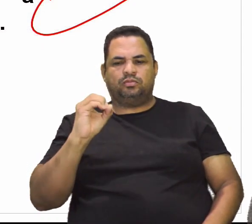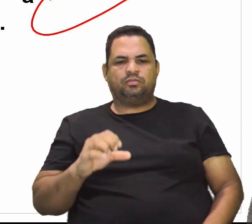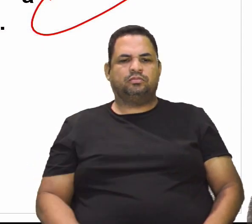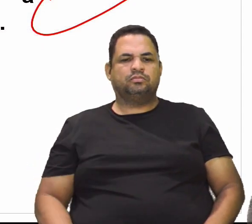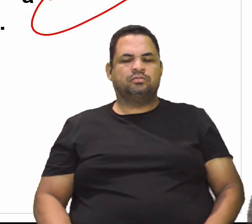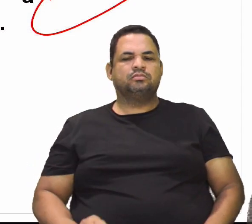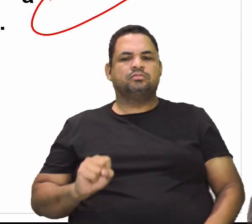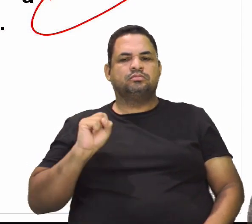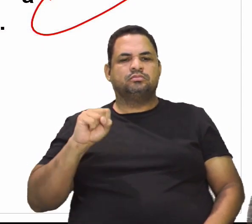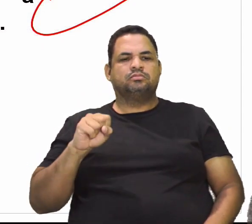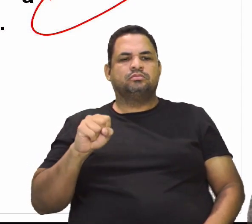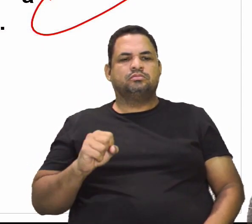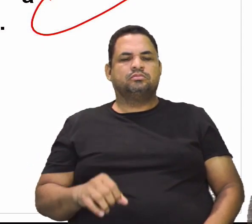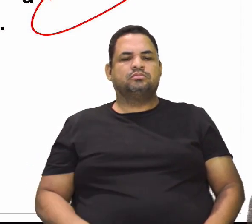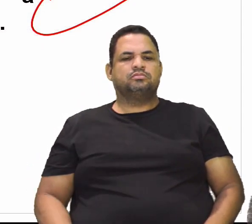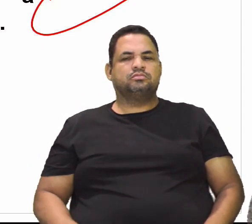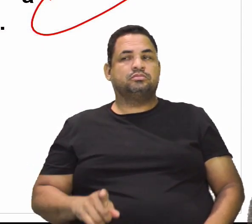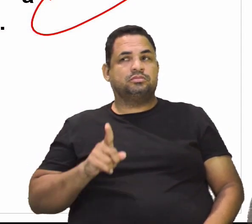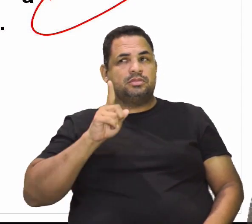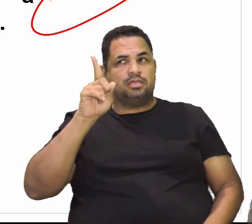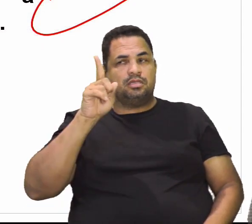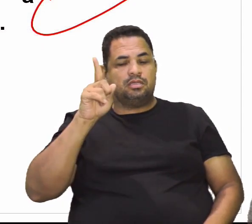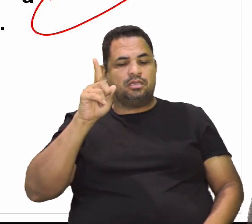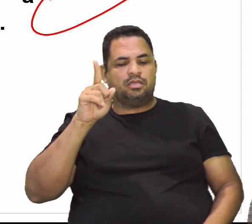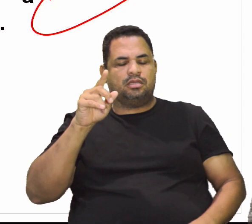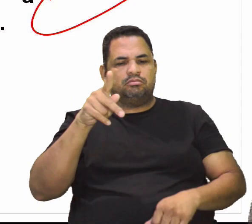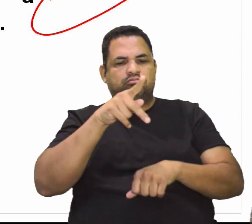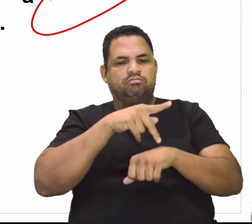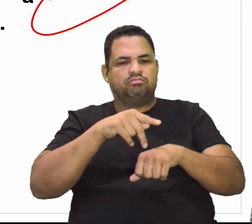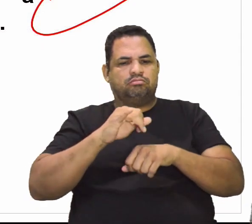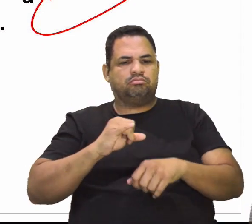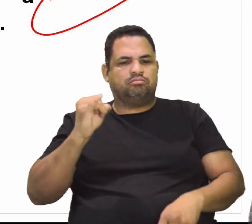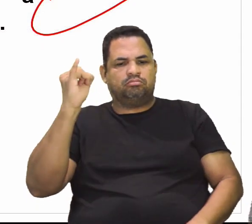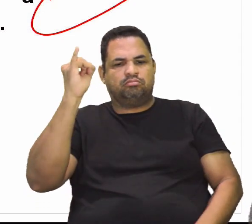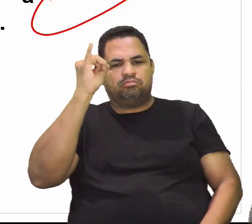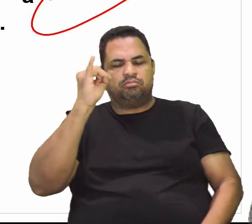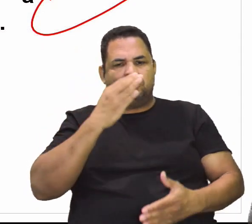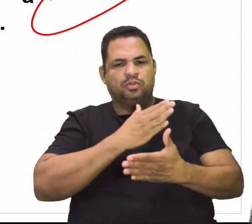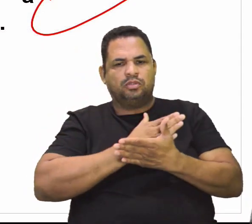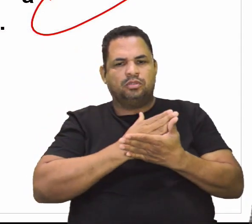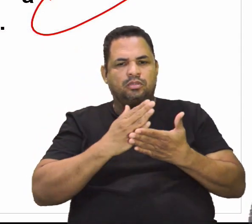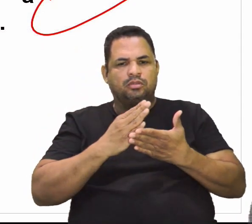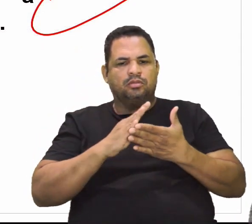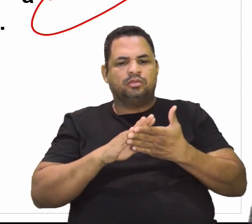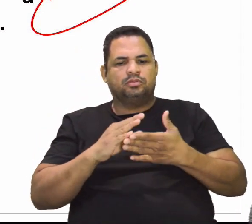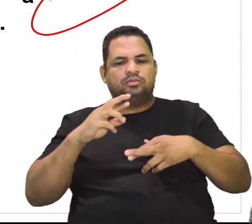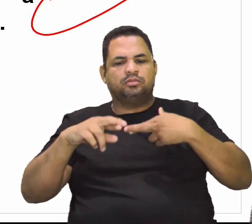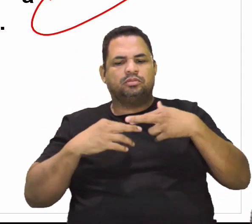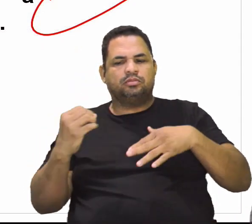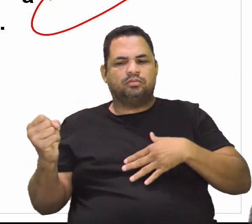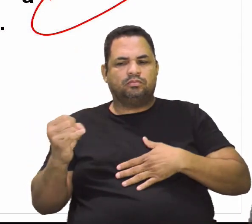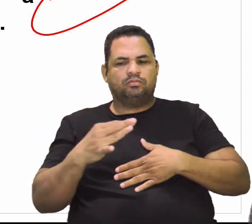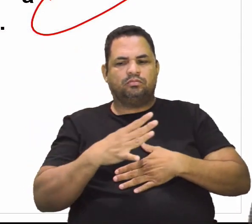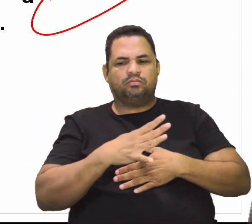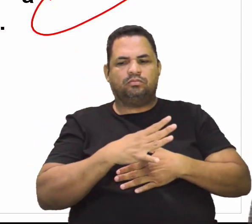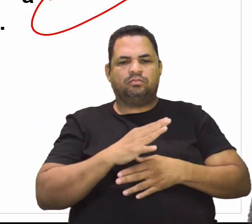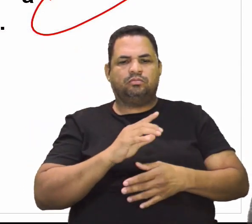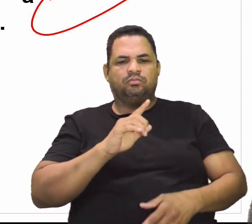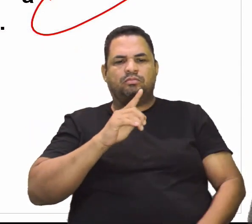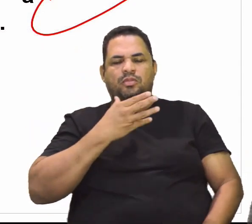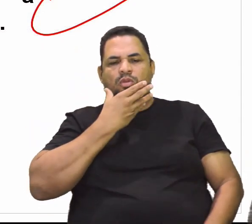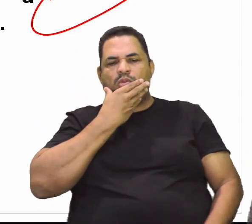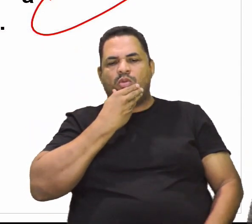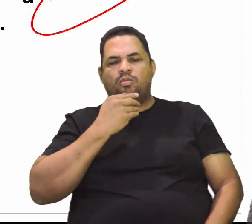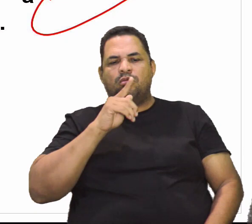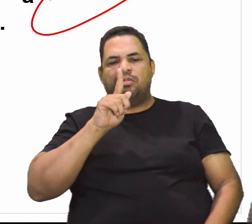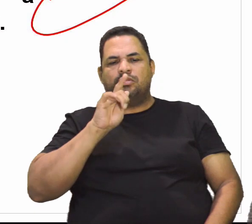Sim, gente. É lá na Itália que isso inicia, esse renascimento inicia. E Giotto, que vai ser